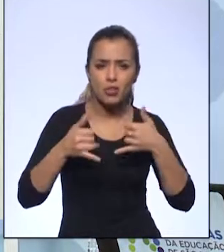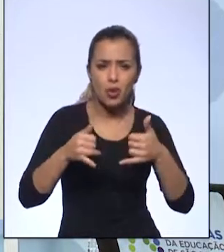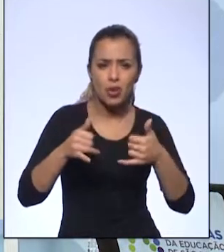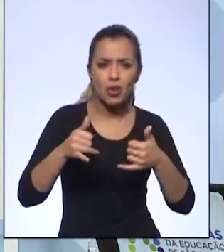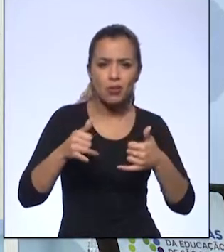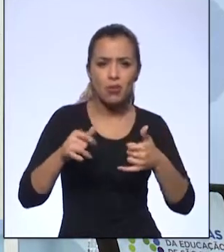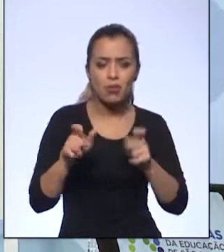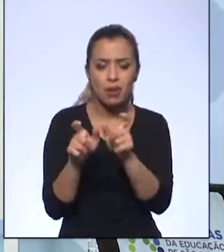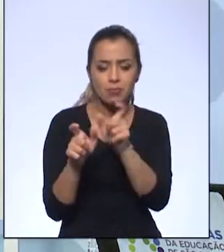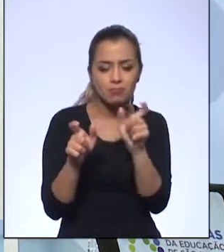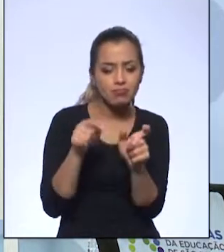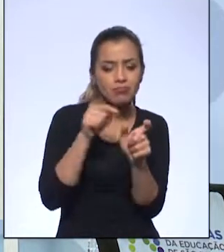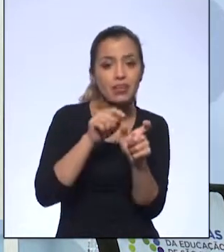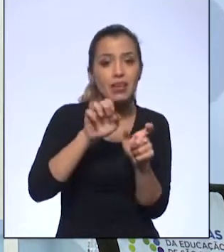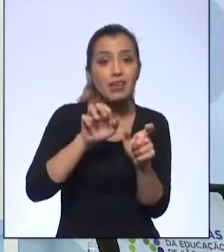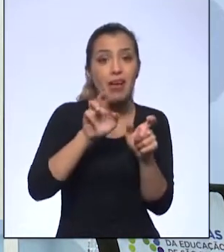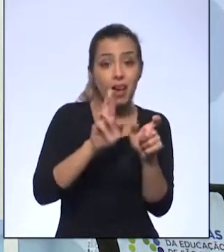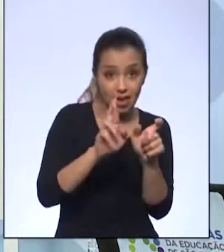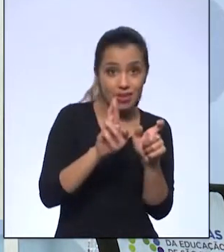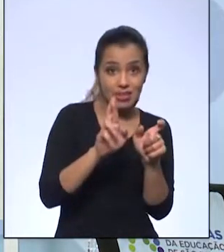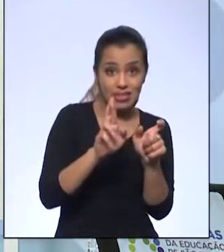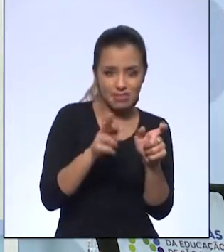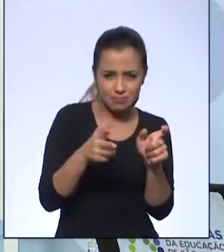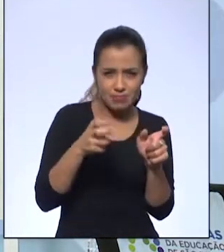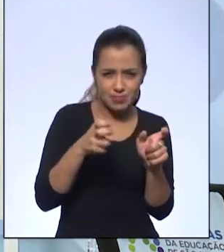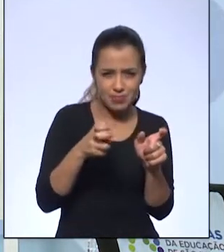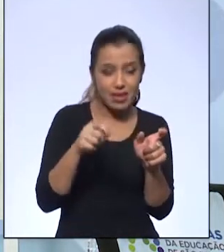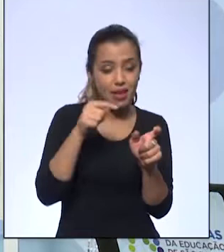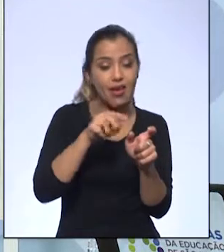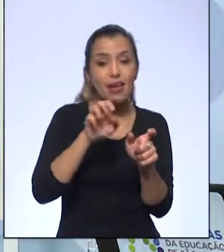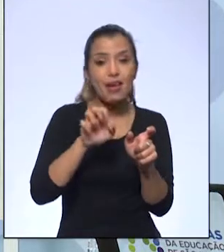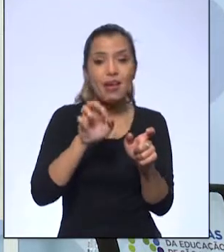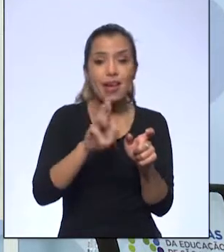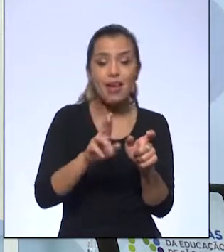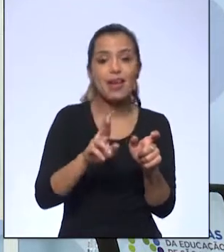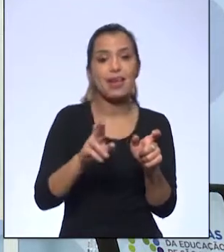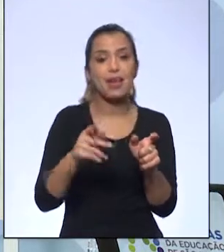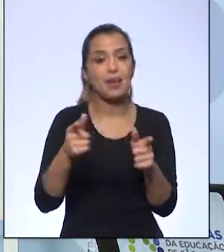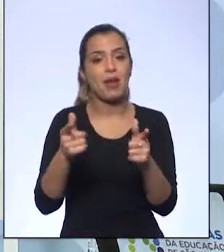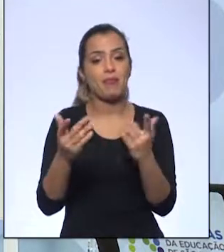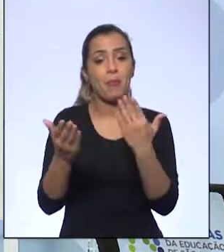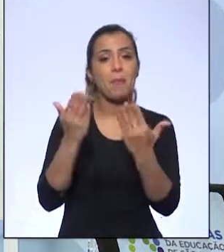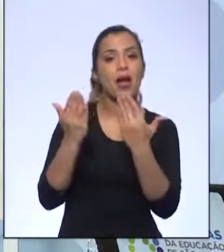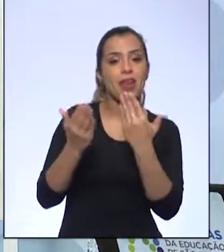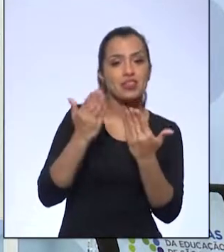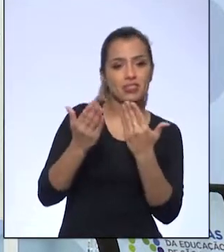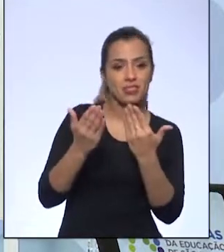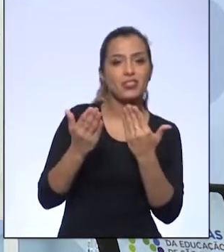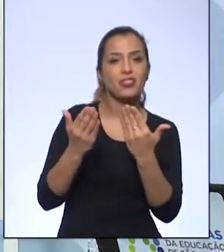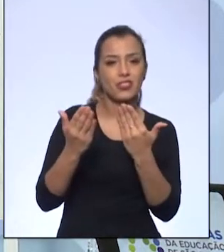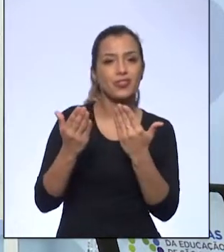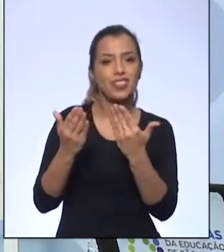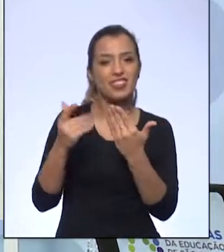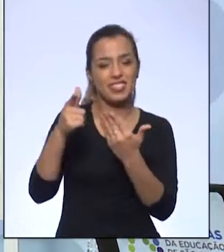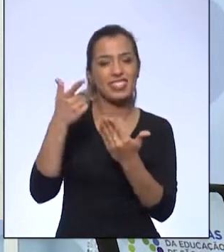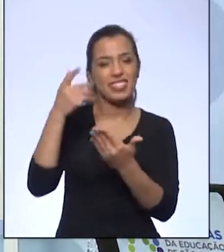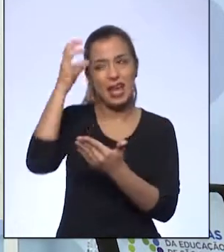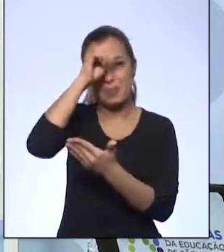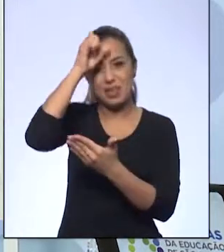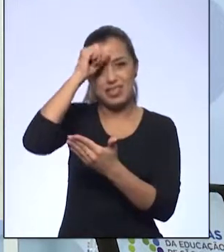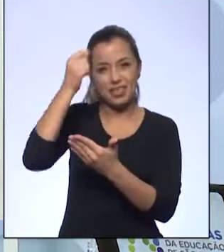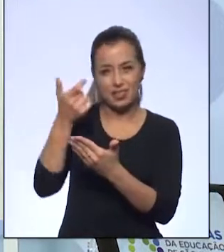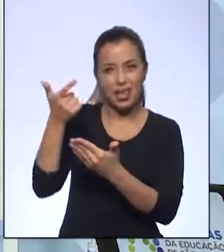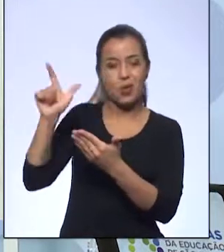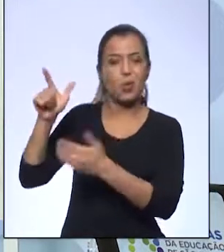vocês aprenderam que o ER com um adjetivo é para comparativo. E aqui vocês estão vendo o ER com o verbo. Print